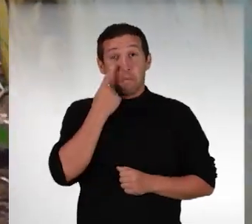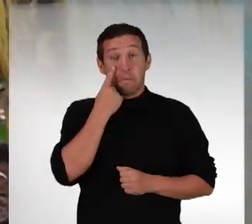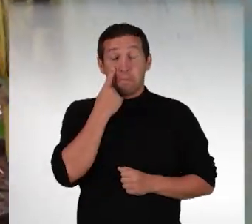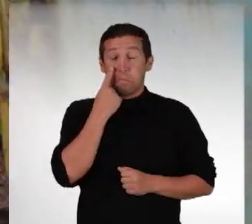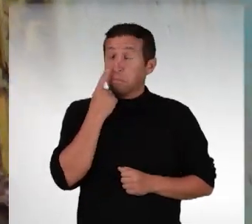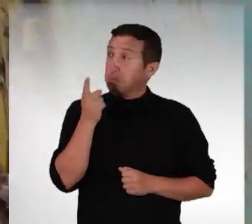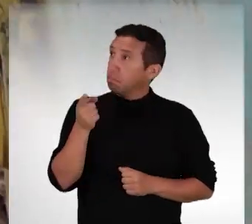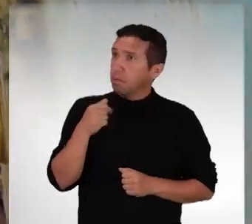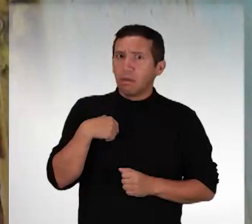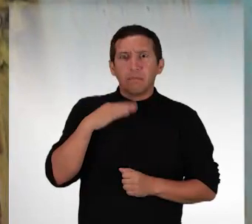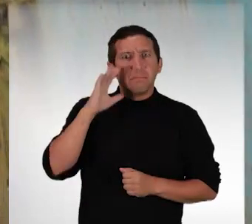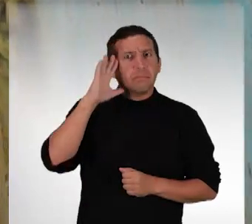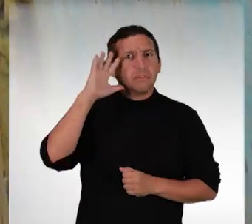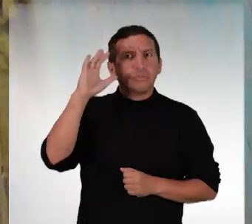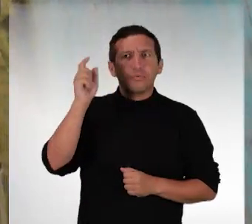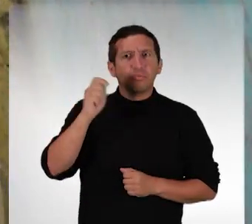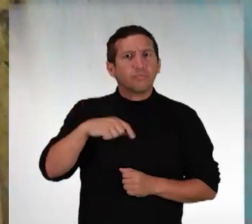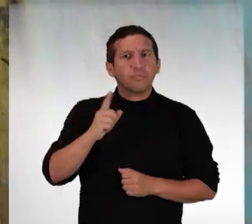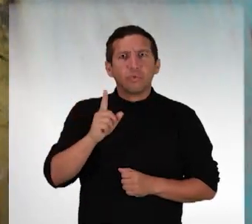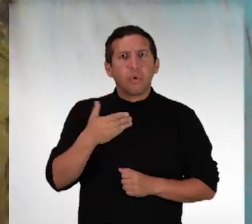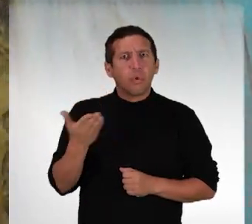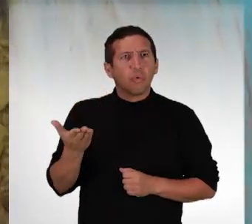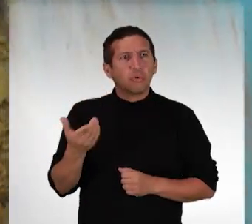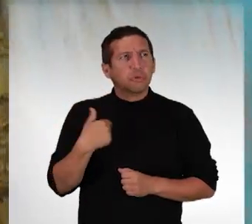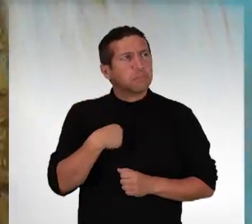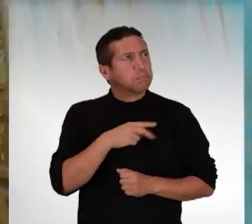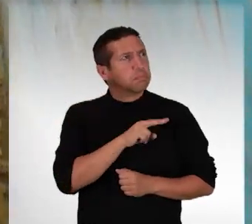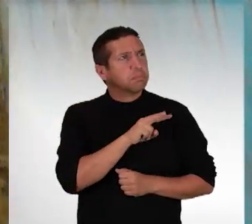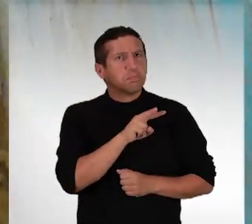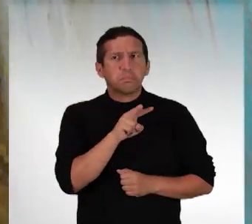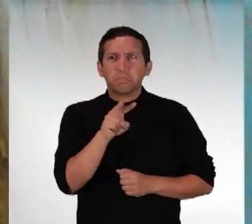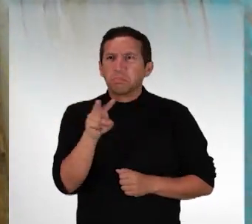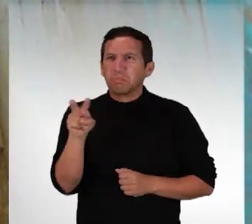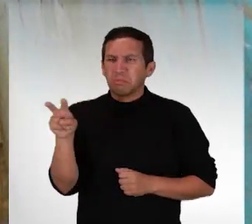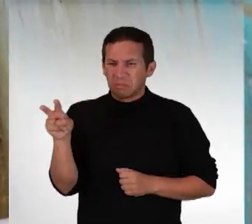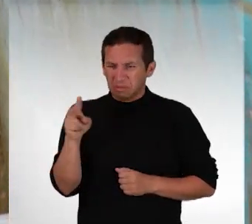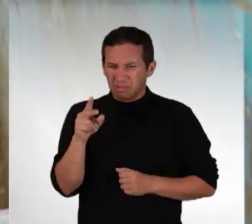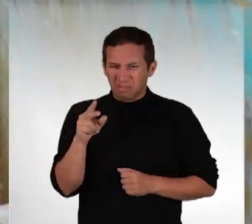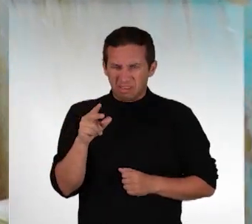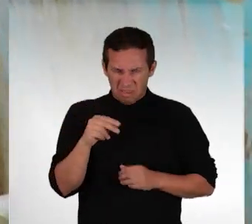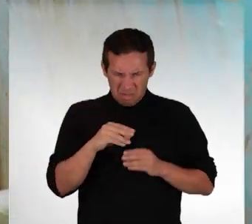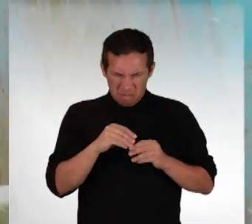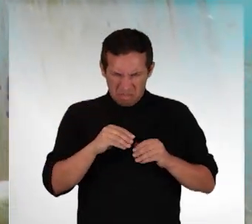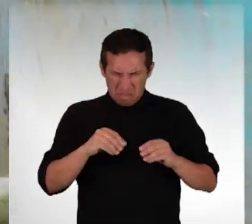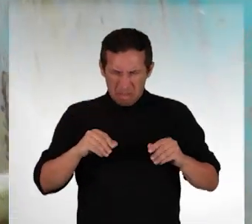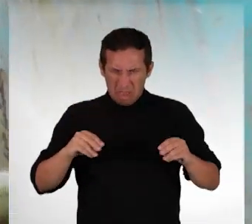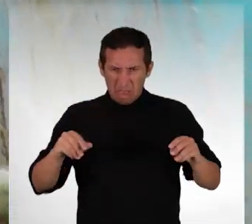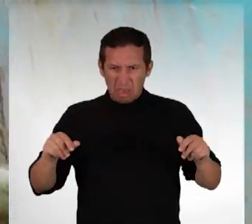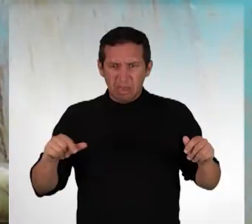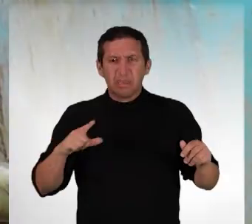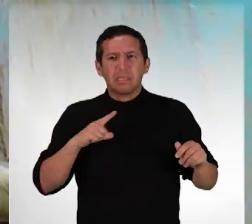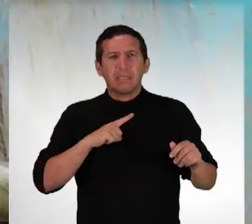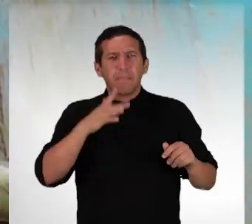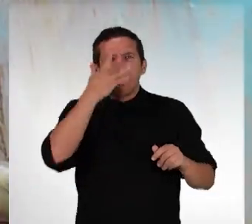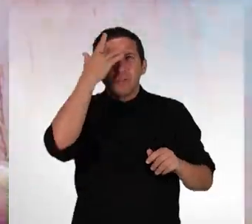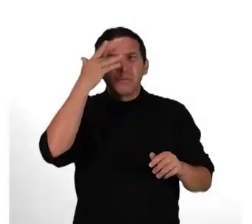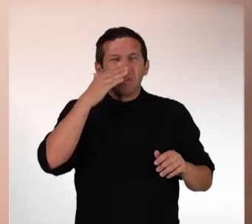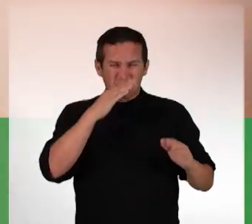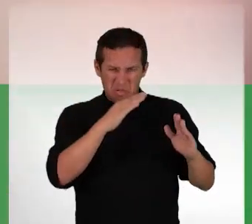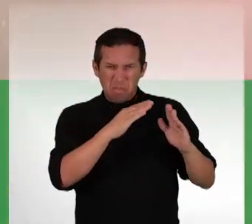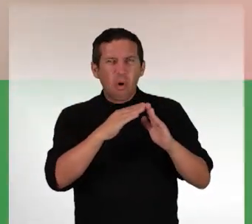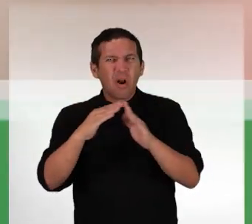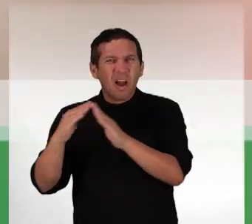Olhando assim, nem dá para imaginar, mas aqui, onde hoje tem apenas barro, havia casas e pessoas morando